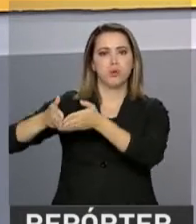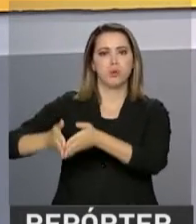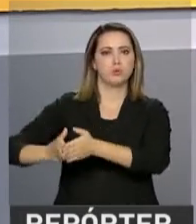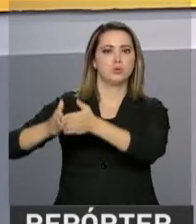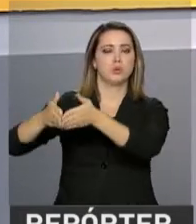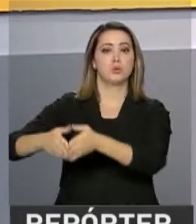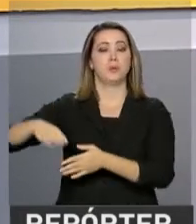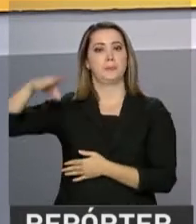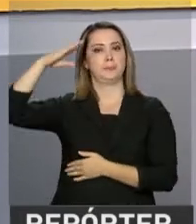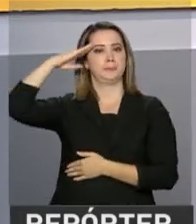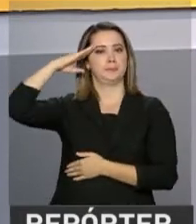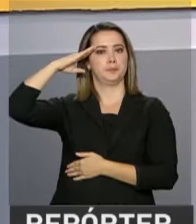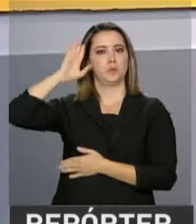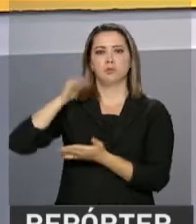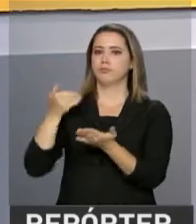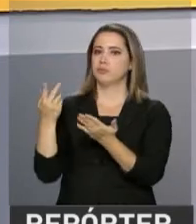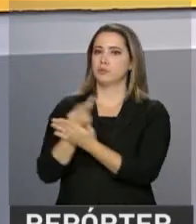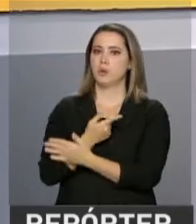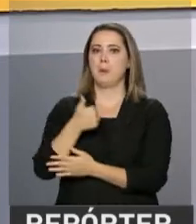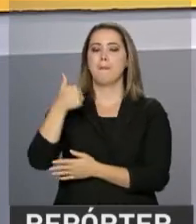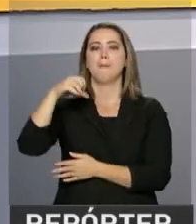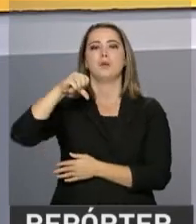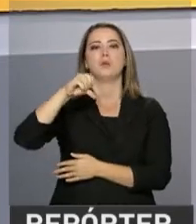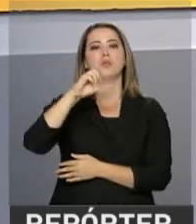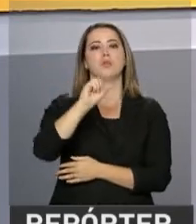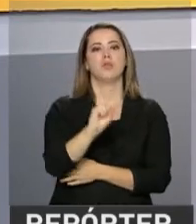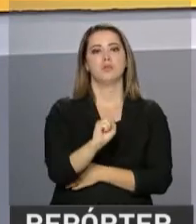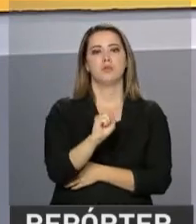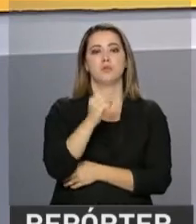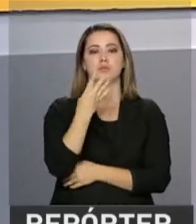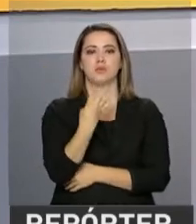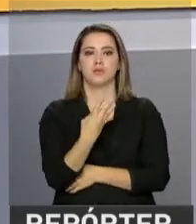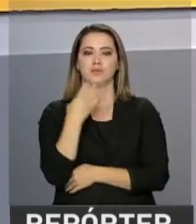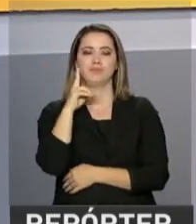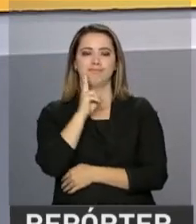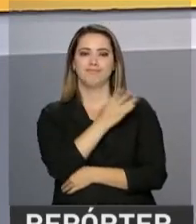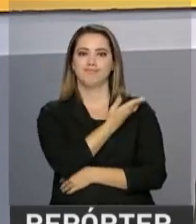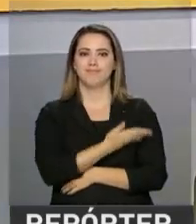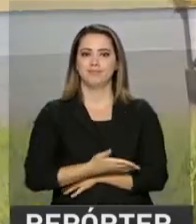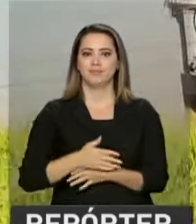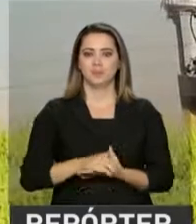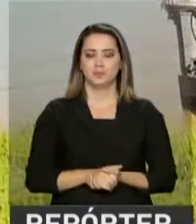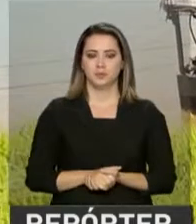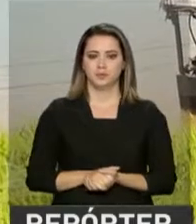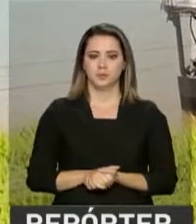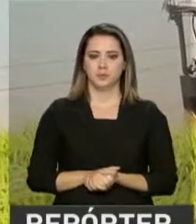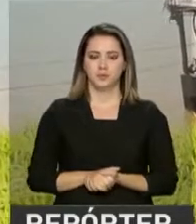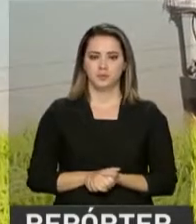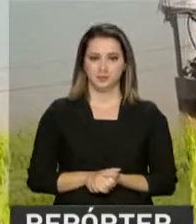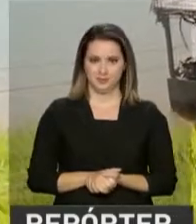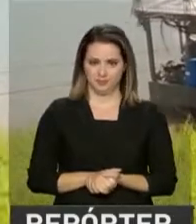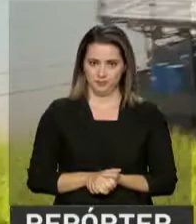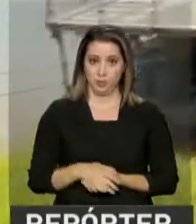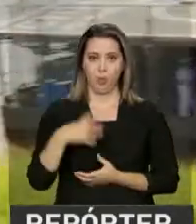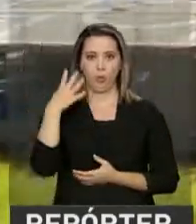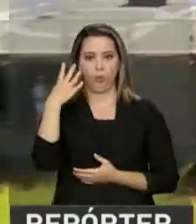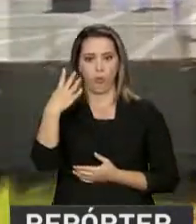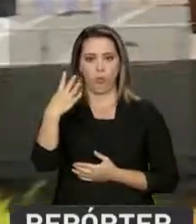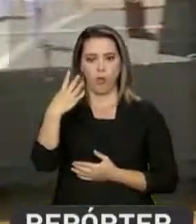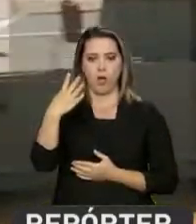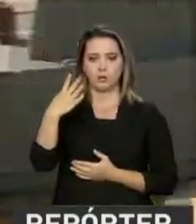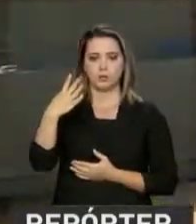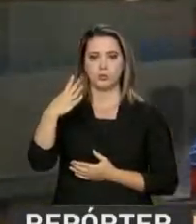região desde 1984 acompanhe na reportagem quatro navios hospitais